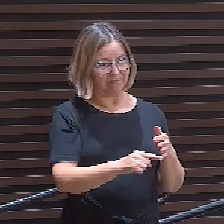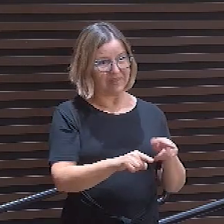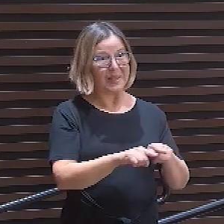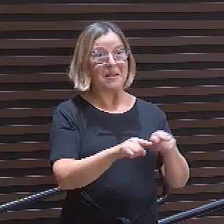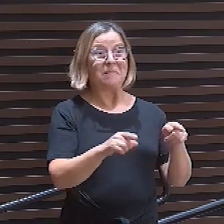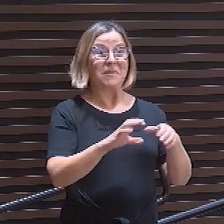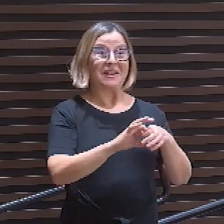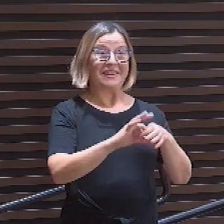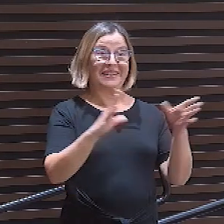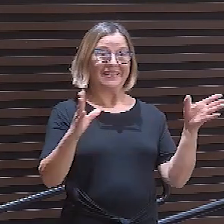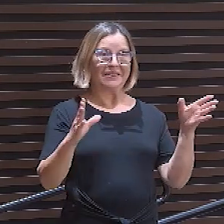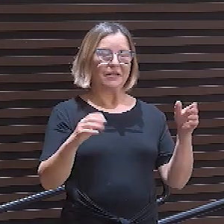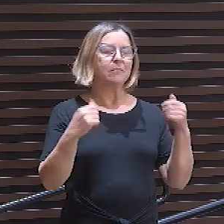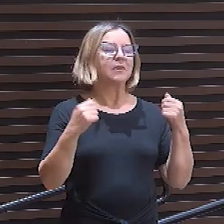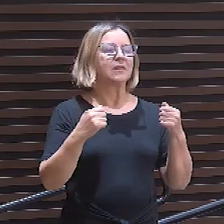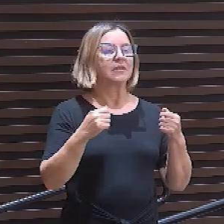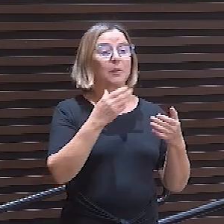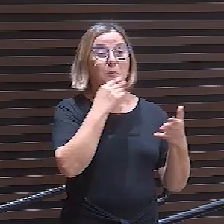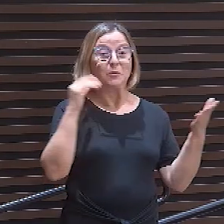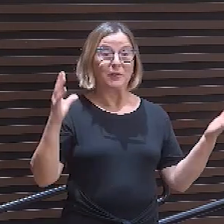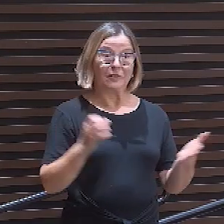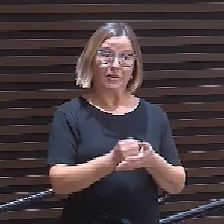Salvador poderoso.